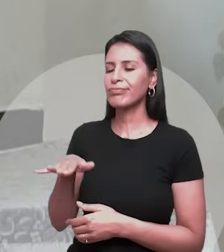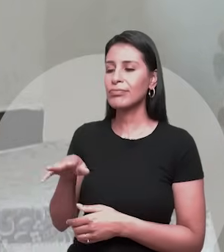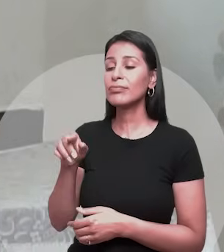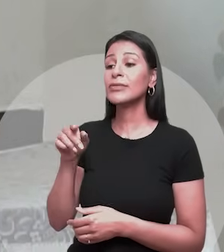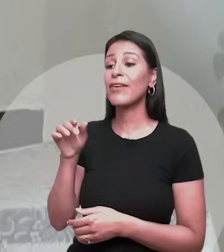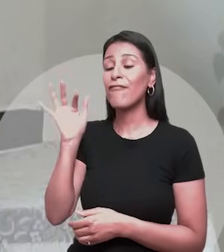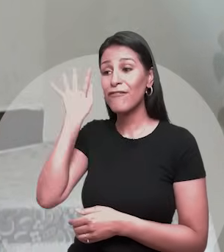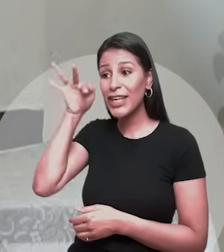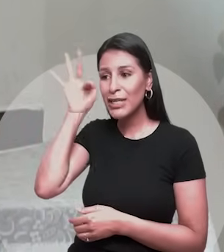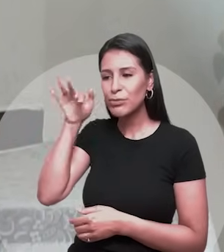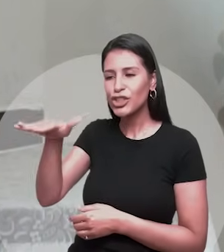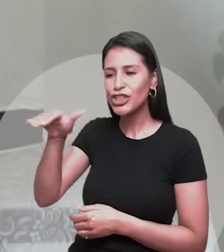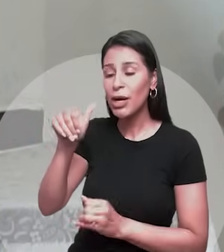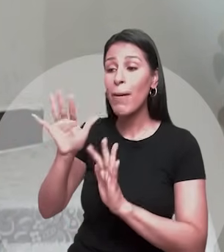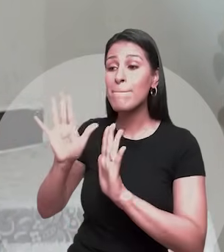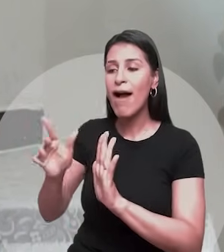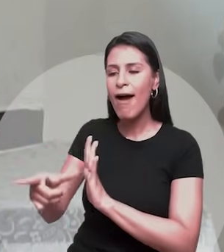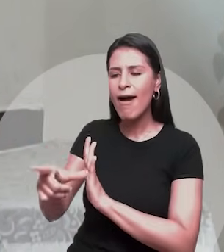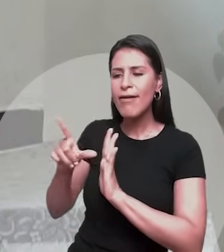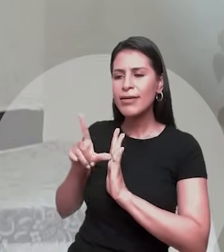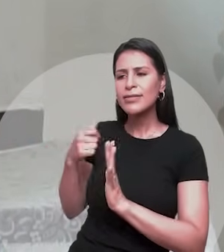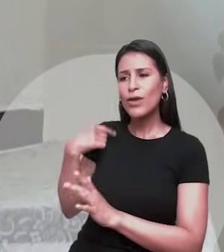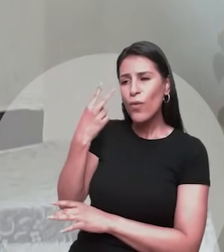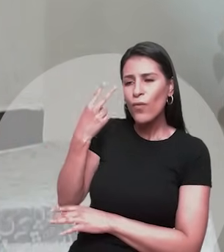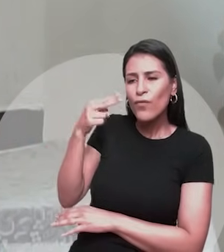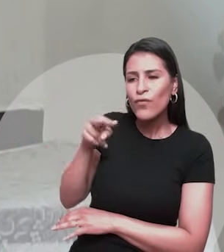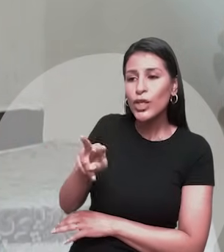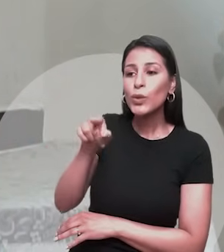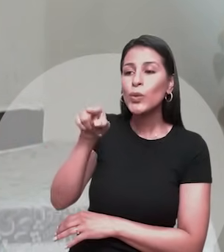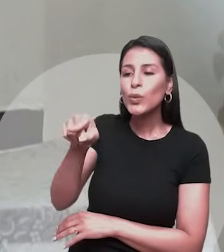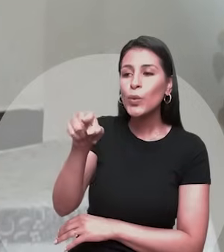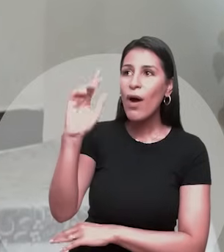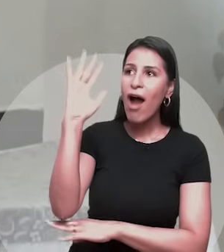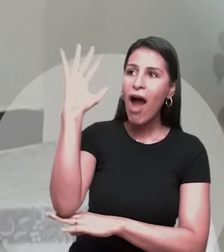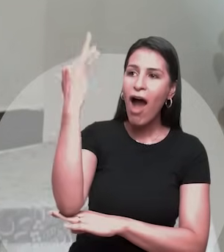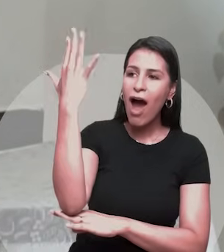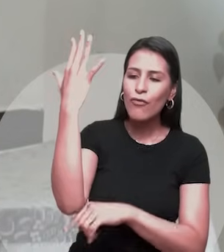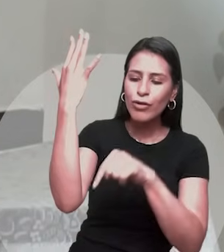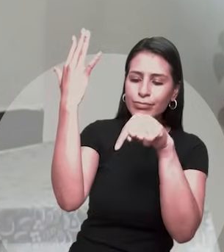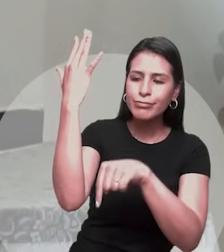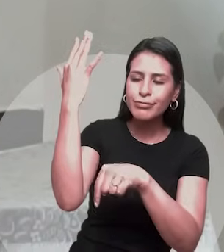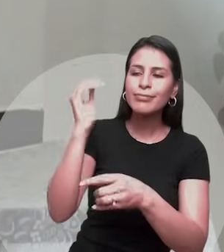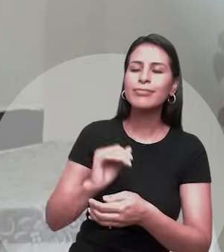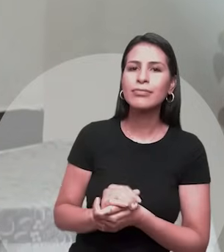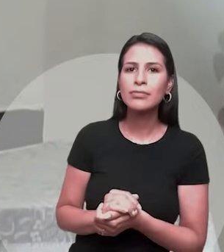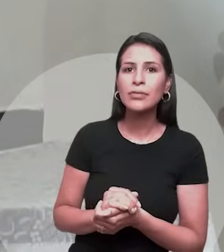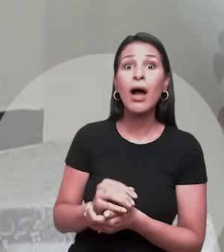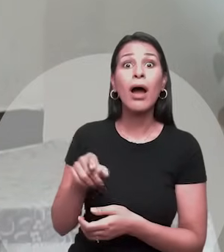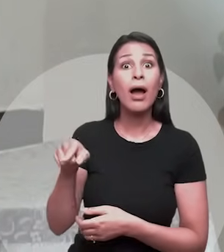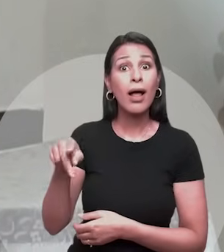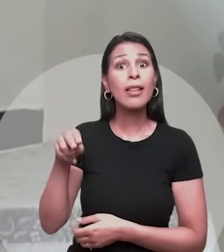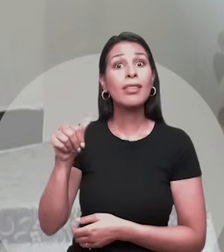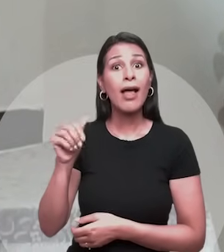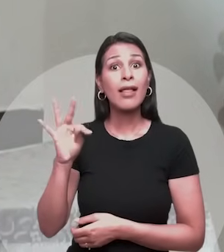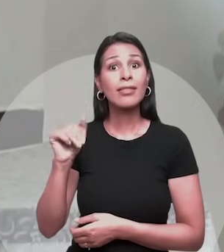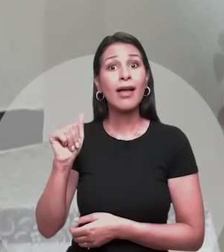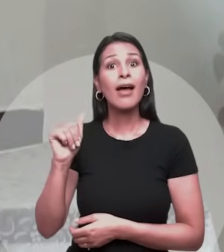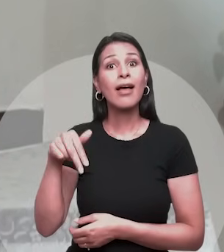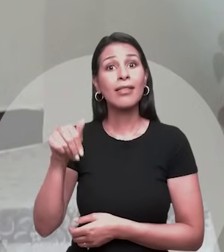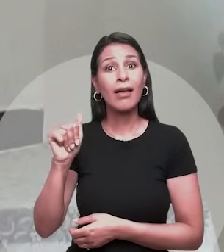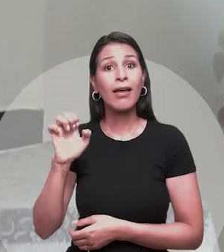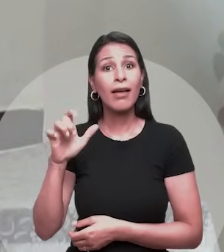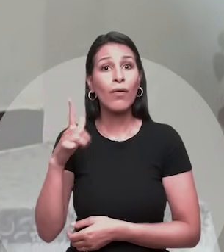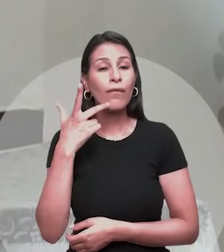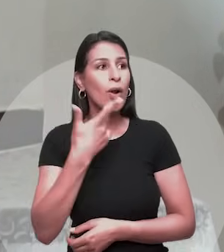Antes de Filipe chamá-lo, eu já tinha visto você debaixo da figueira. Então Natanael exclamou: Mestre,